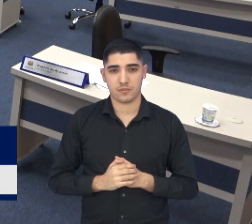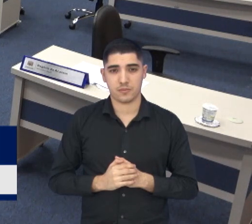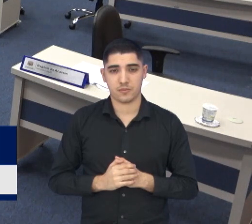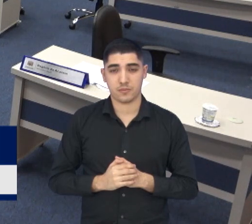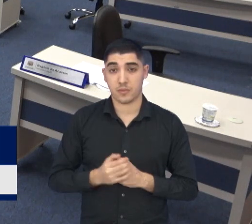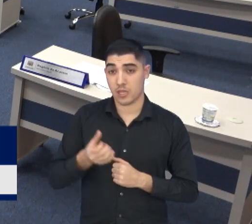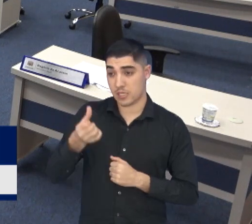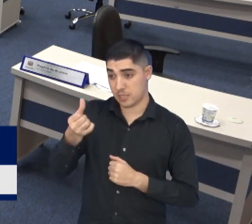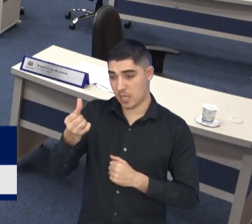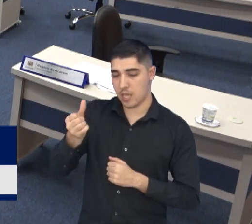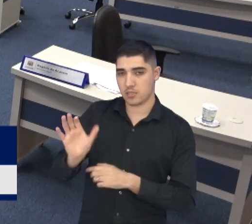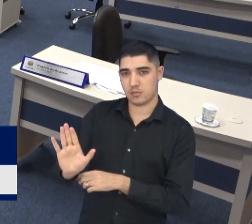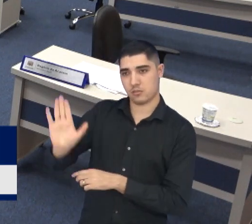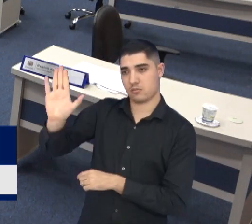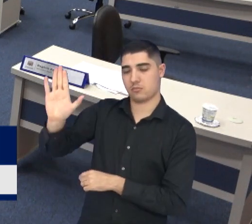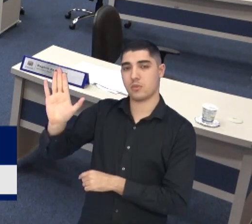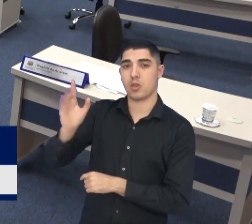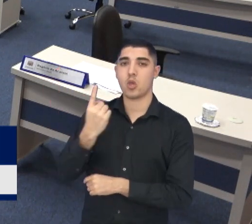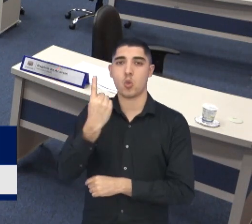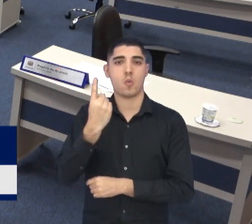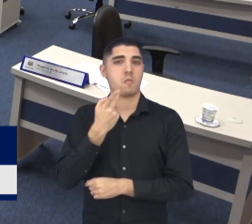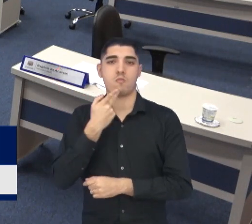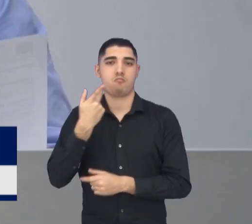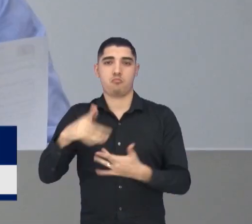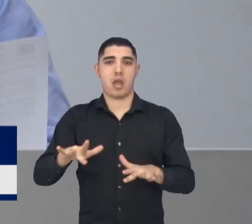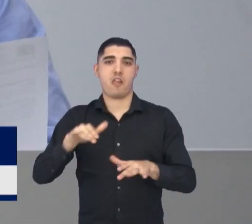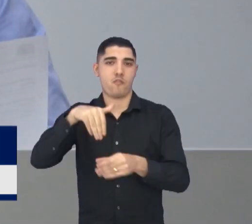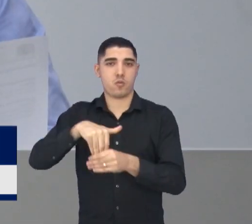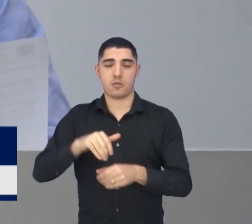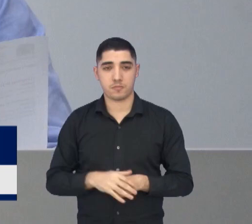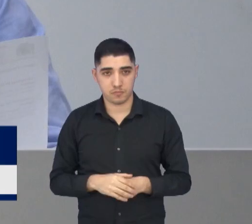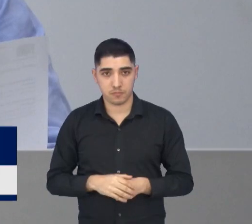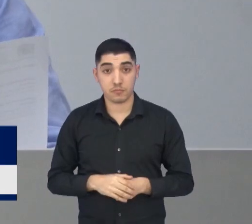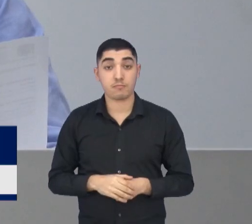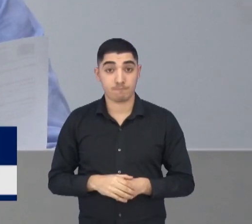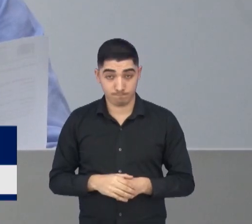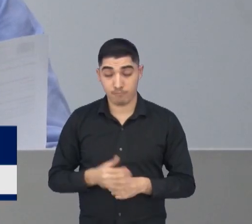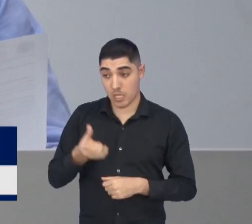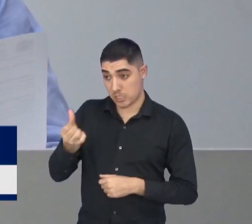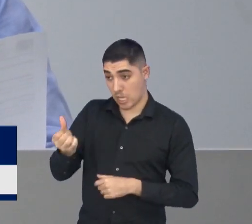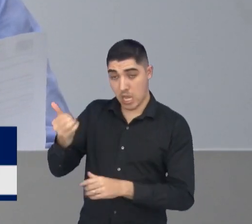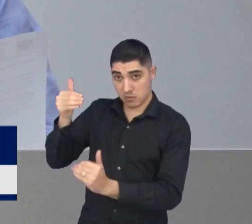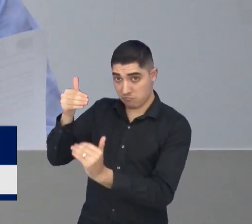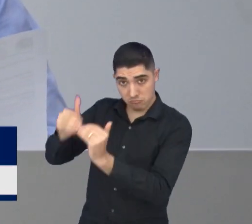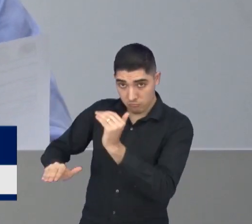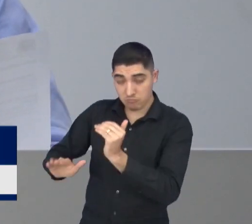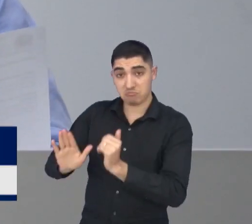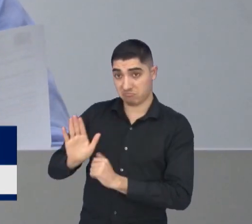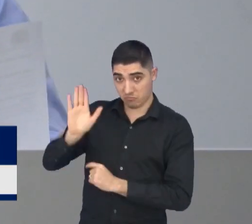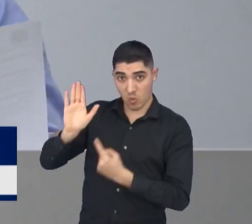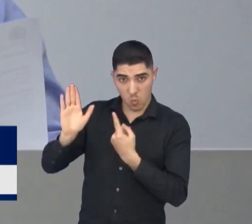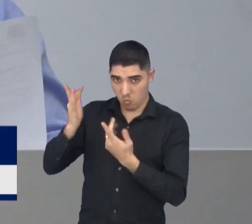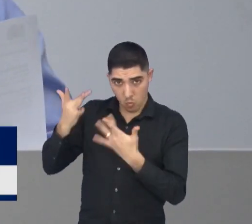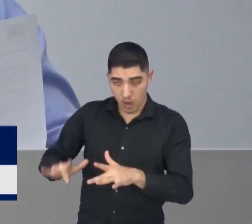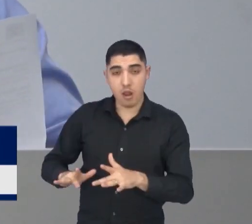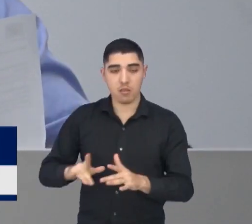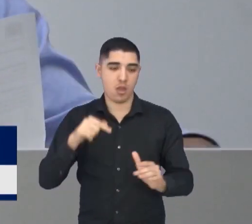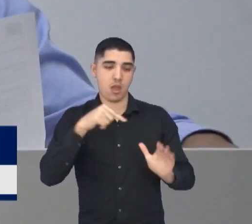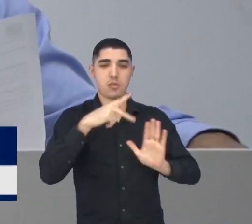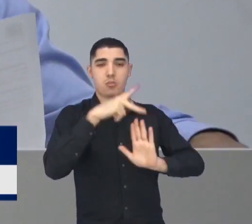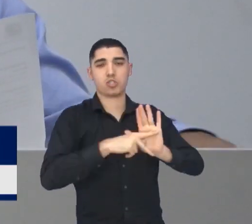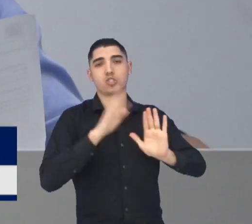Seis votos contrários, uma abstenção. 6 votos contrários, uma abstenção. O projeto está